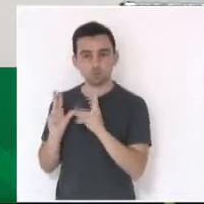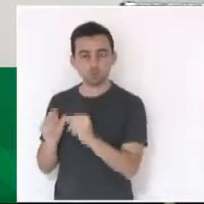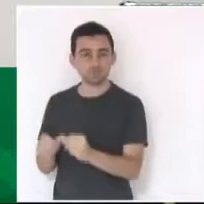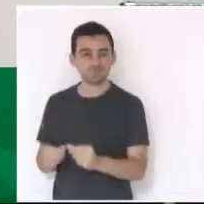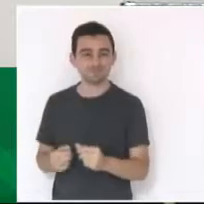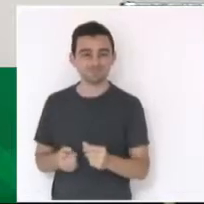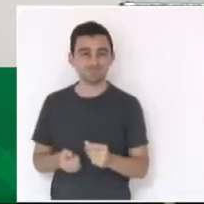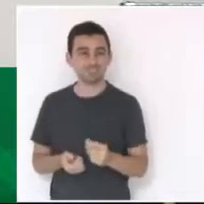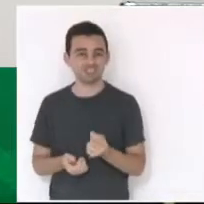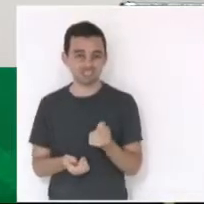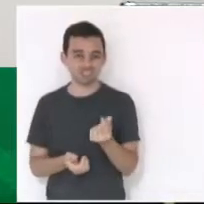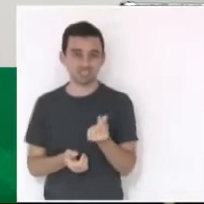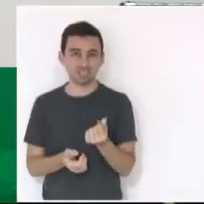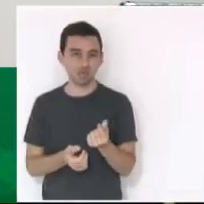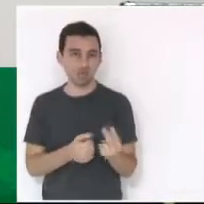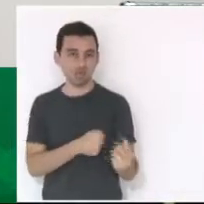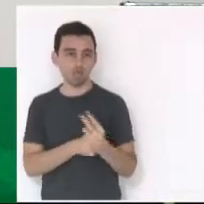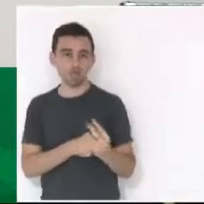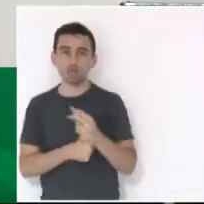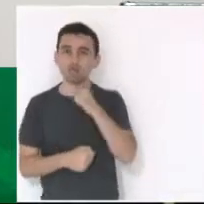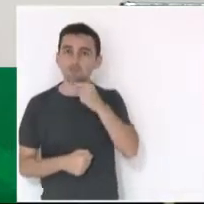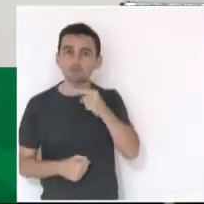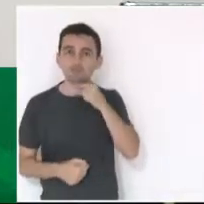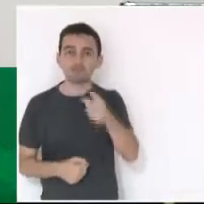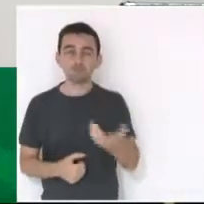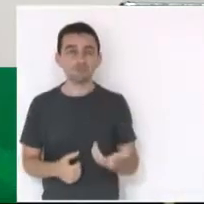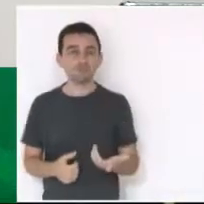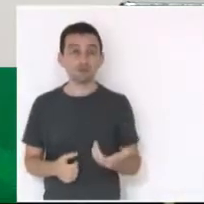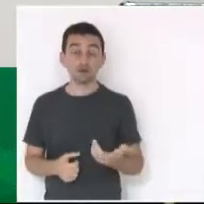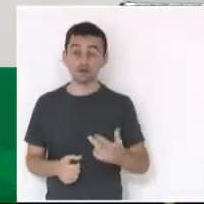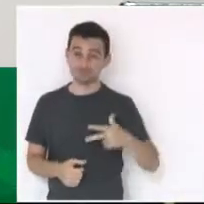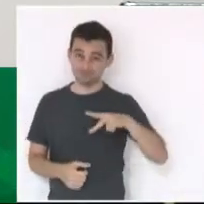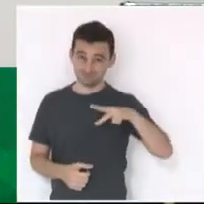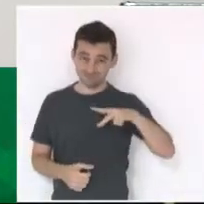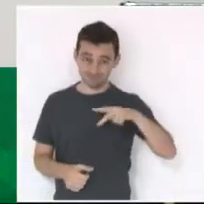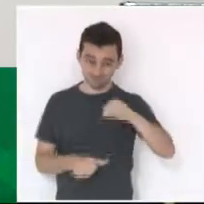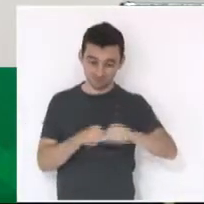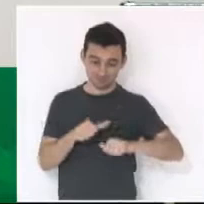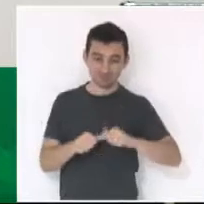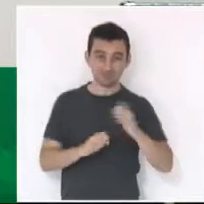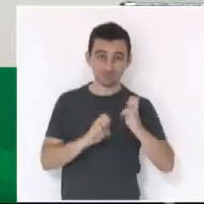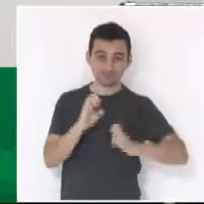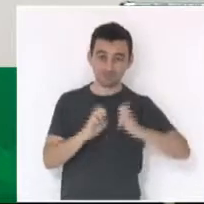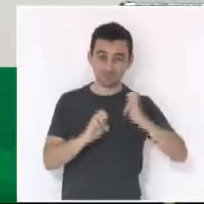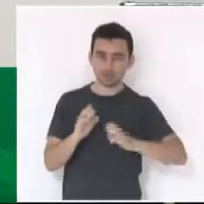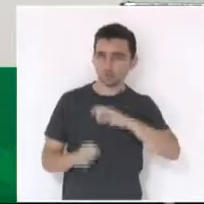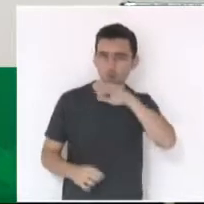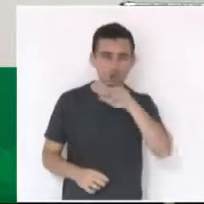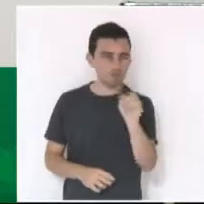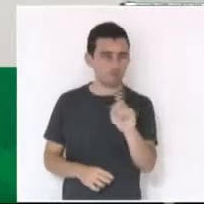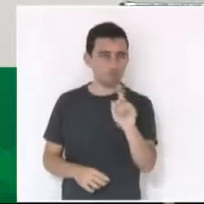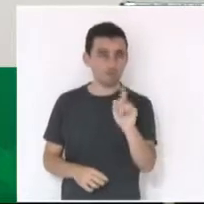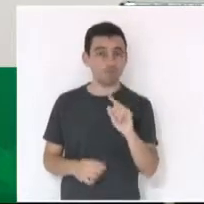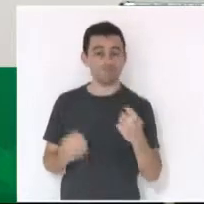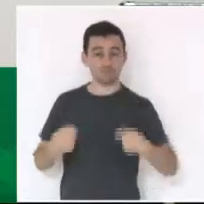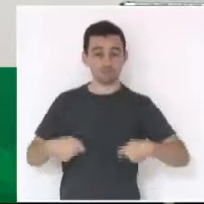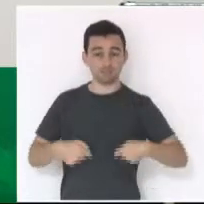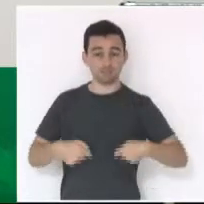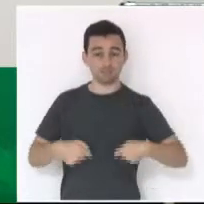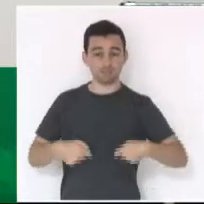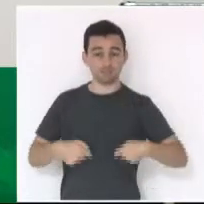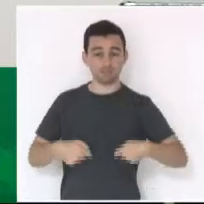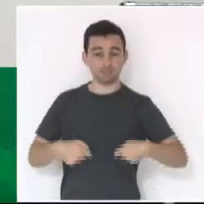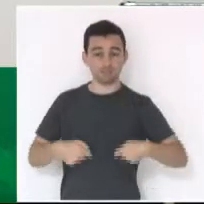investimento privatizar em si não é necessariamente ruim desde que preservado o